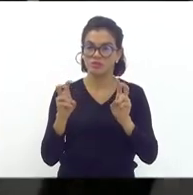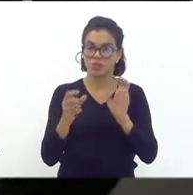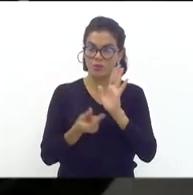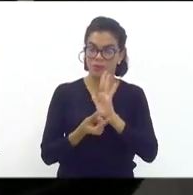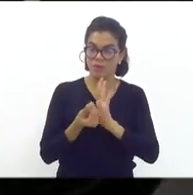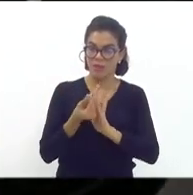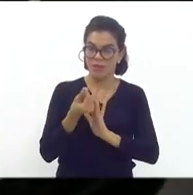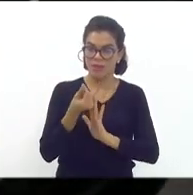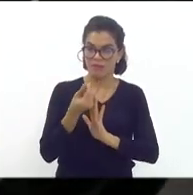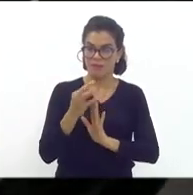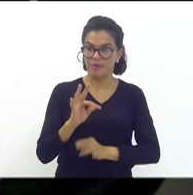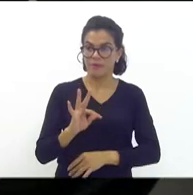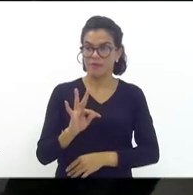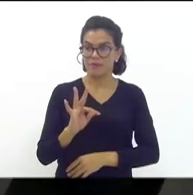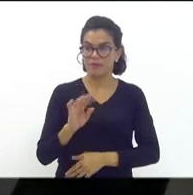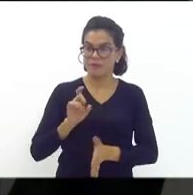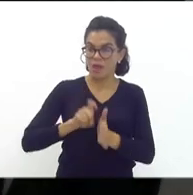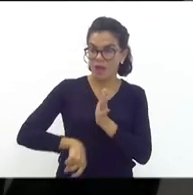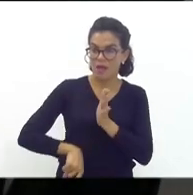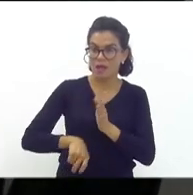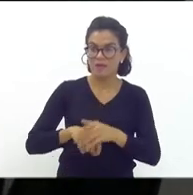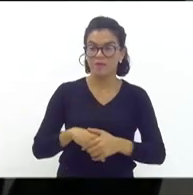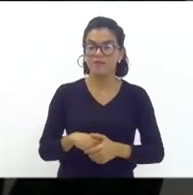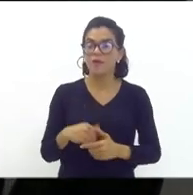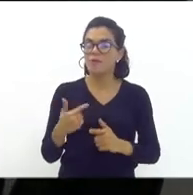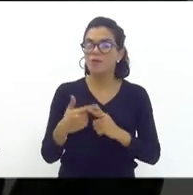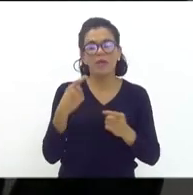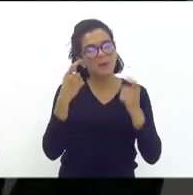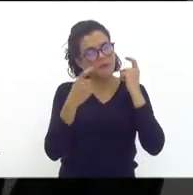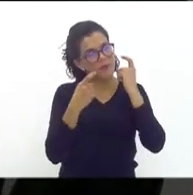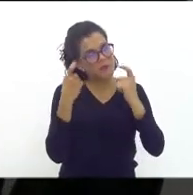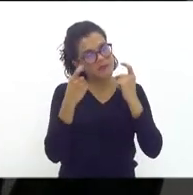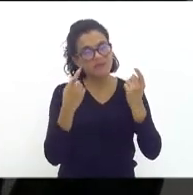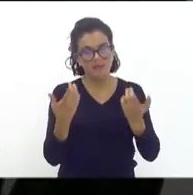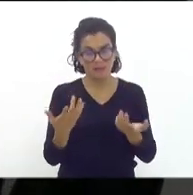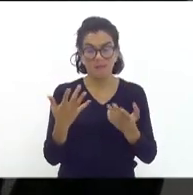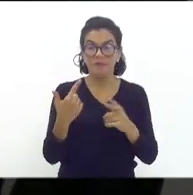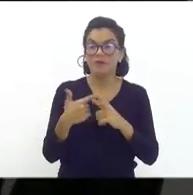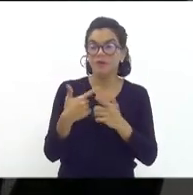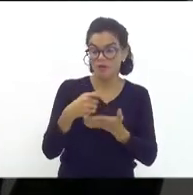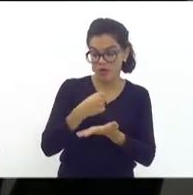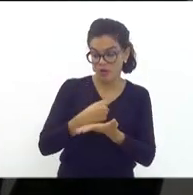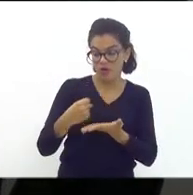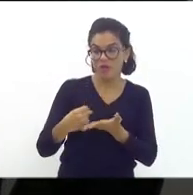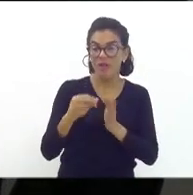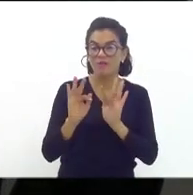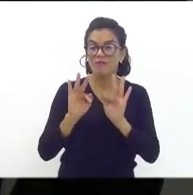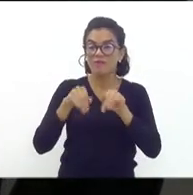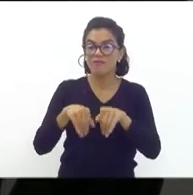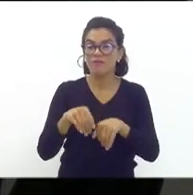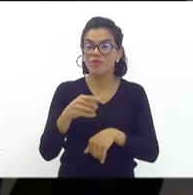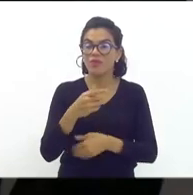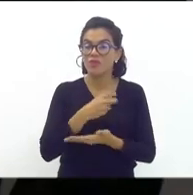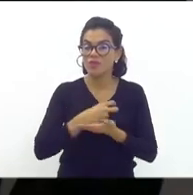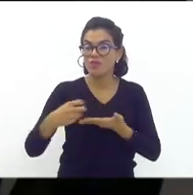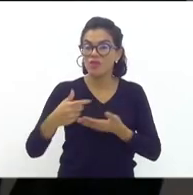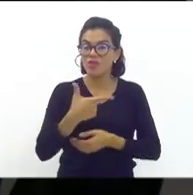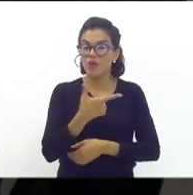tarifária então só para concluir minha pergunta porque essa preocupação porque o contrato se encerra em 2027